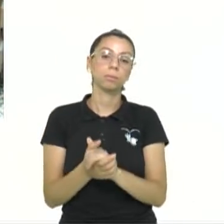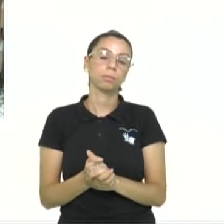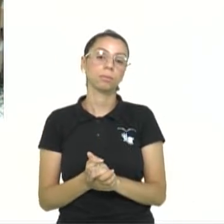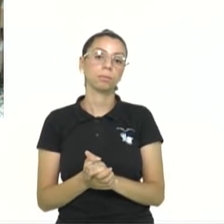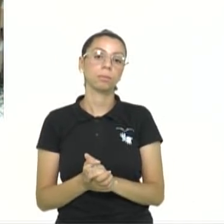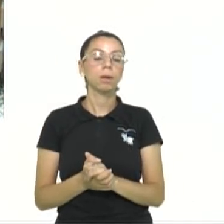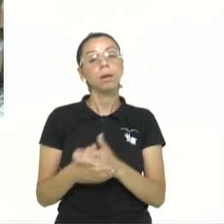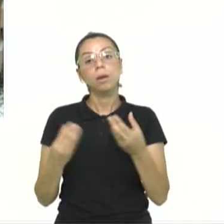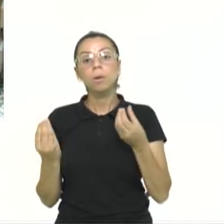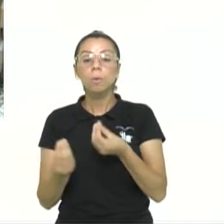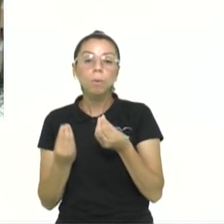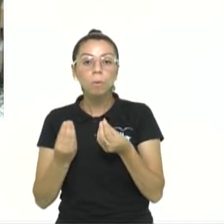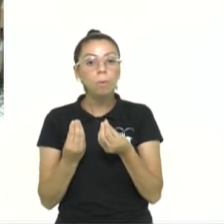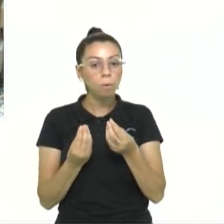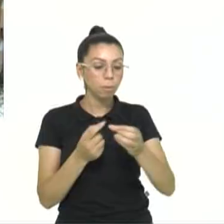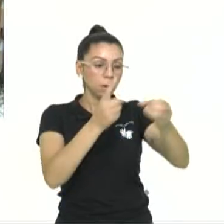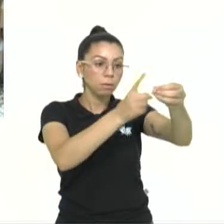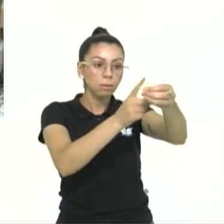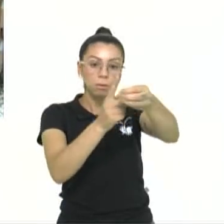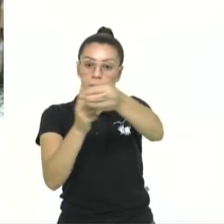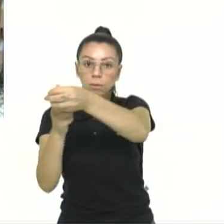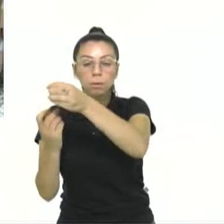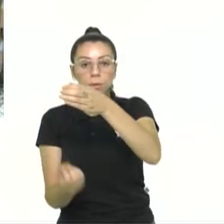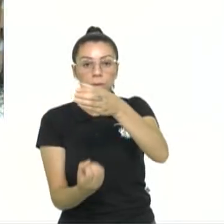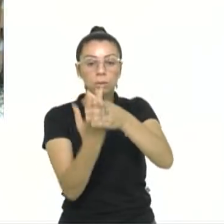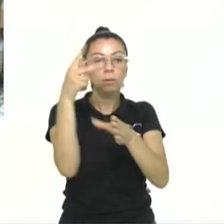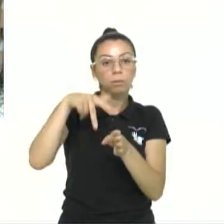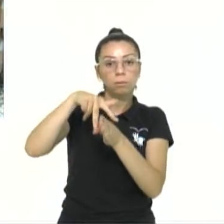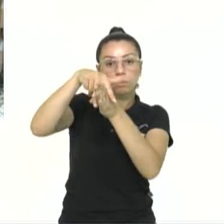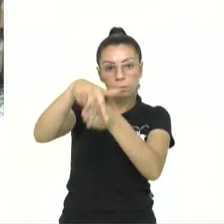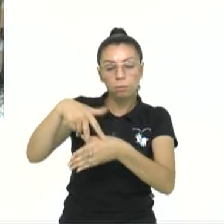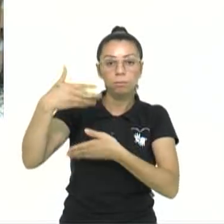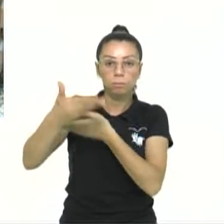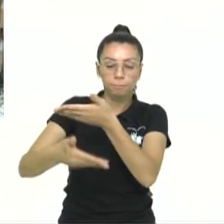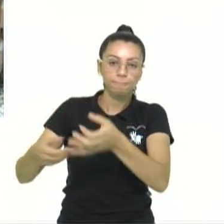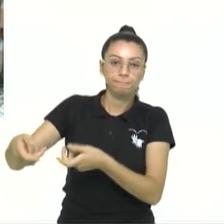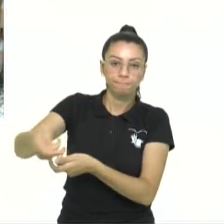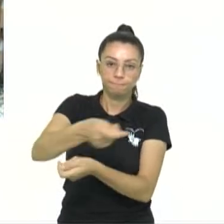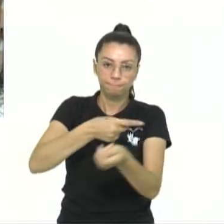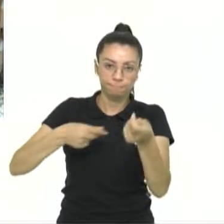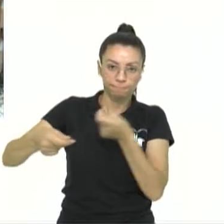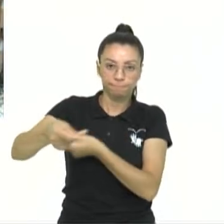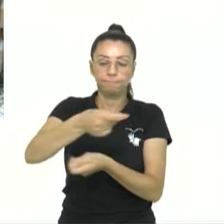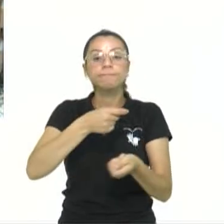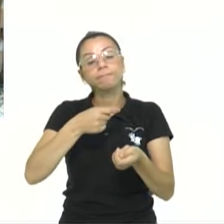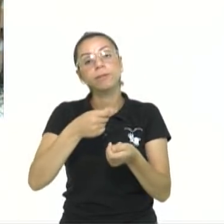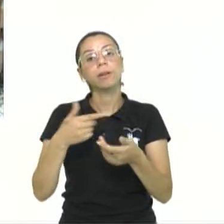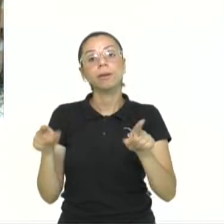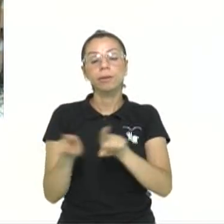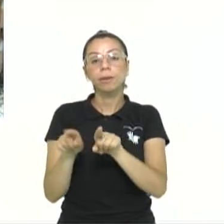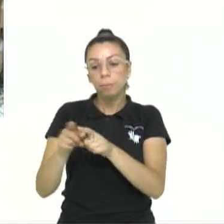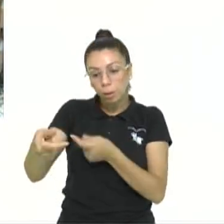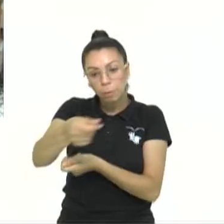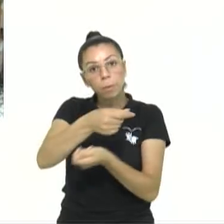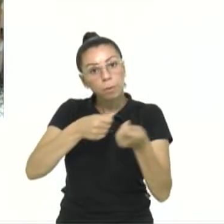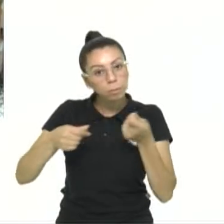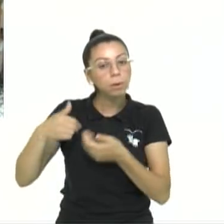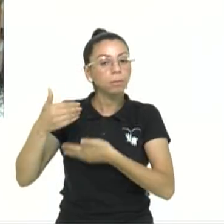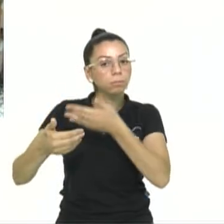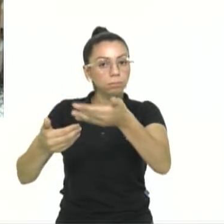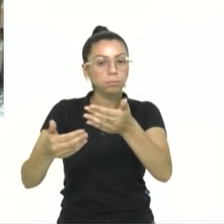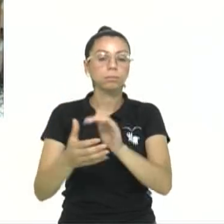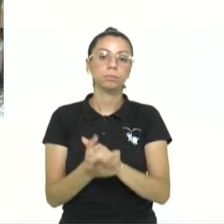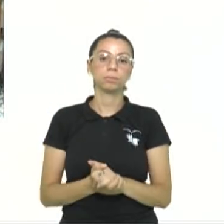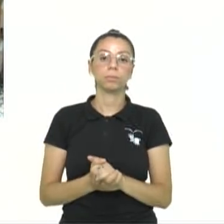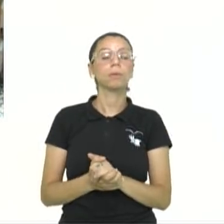foram surgindo ao longo desse processo do tropeirismo, desse ciclo econômico. E as atividades que eram desenvolvidas ali. Vocês estão vendo